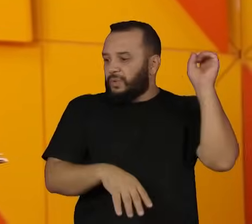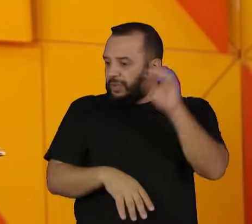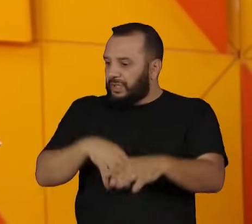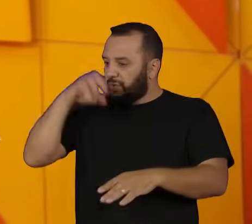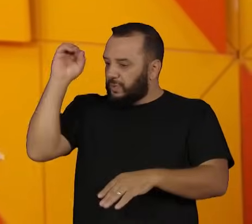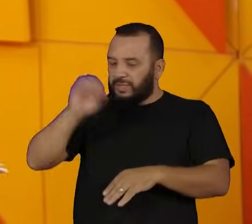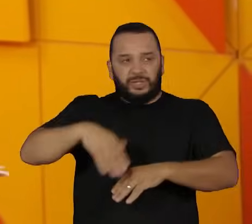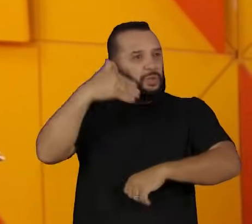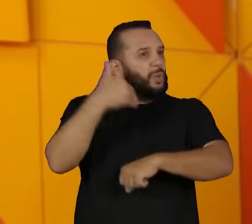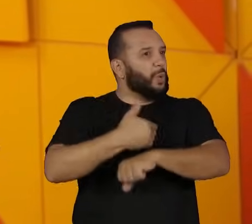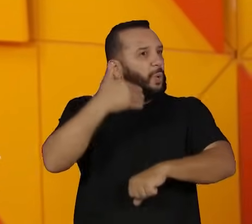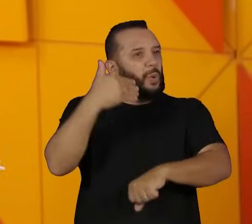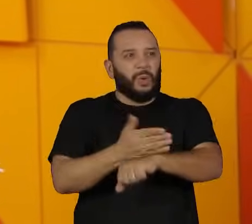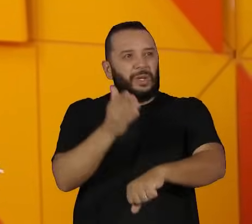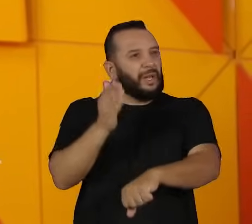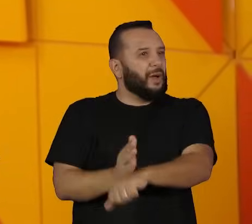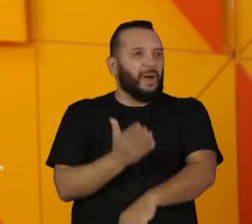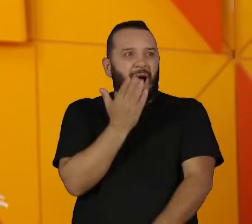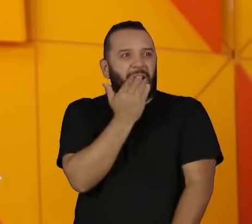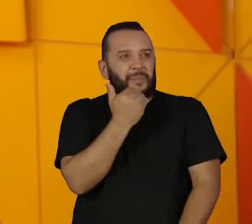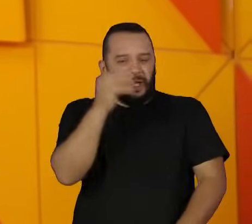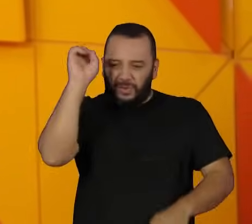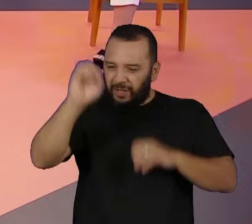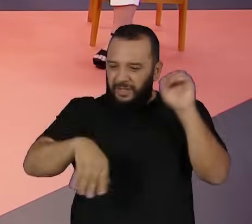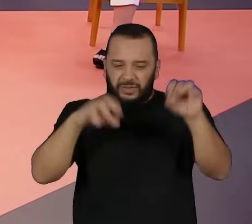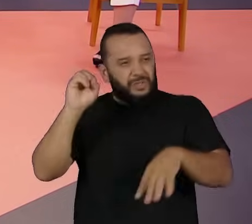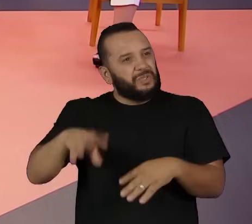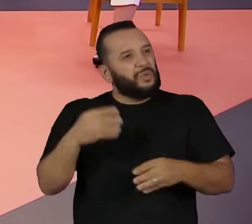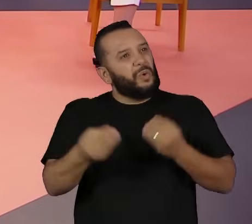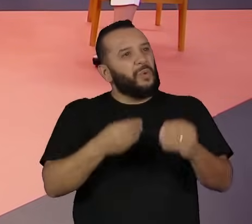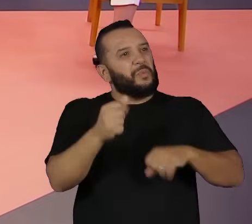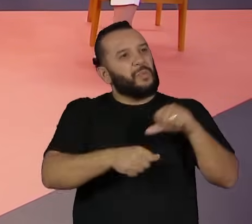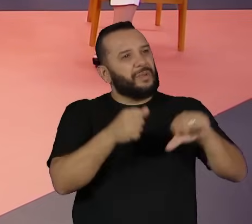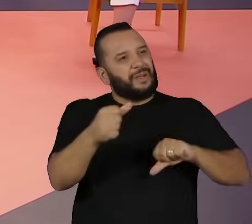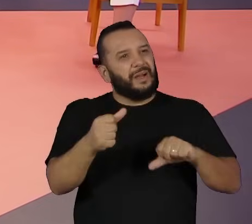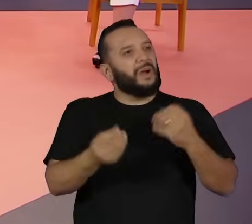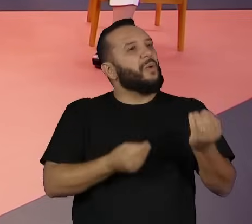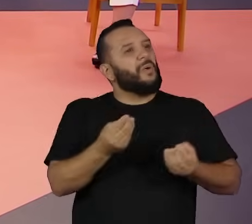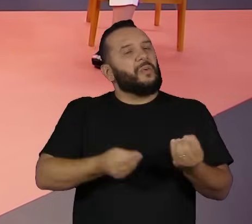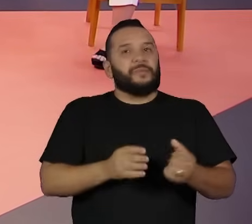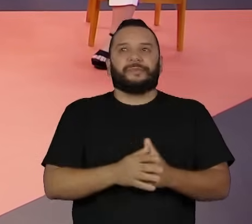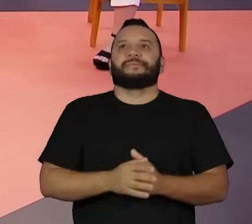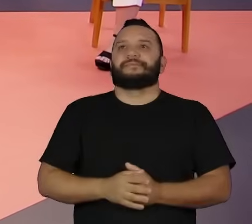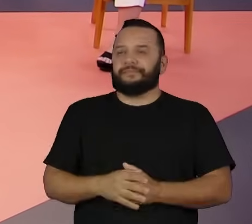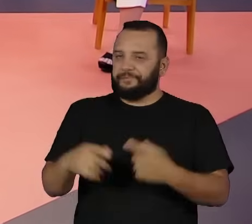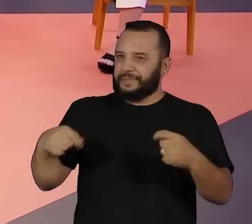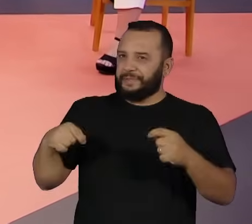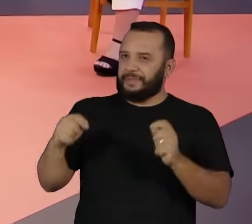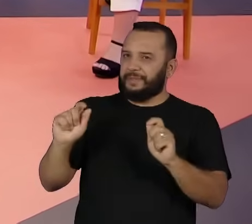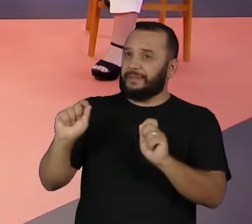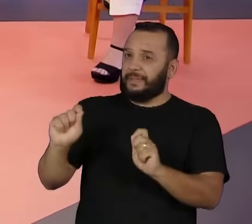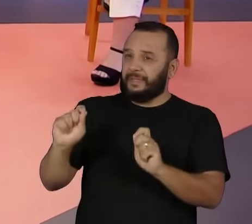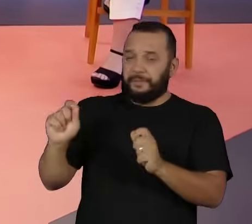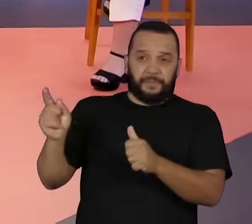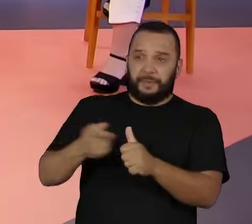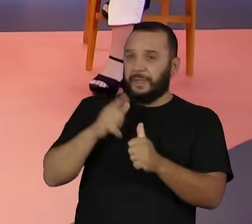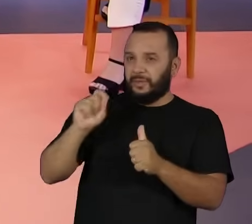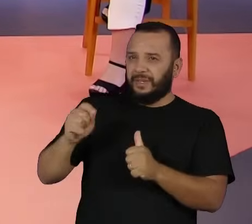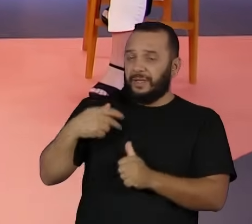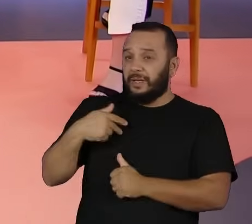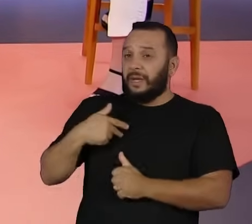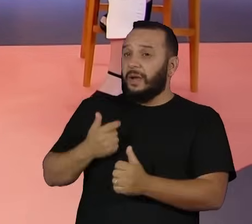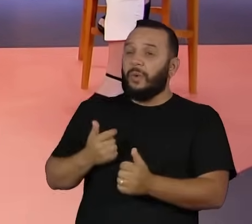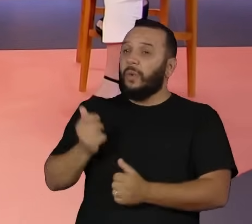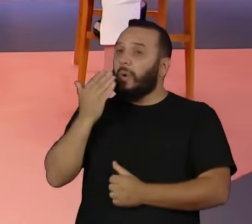Como é que a gente pode mudar esse cenário? Primeiro, a gente precisa olhar para como a gente consome, né? O que a